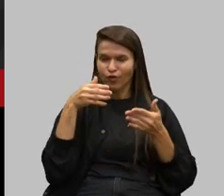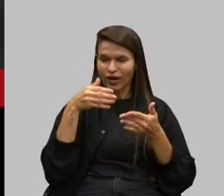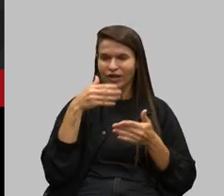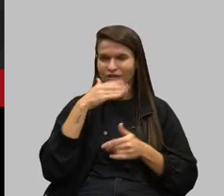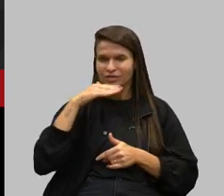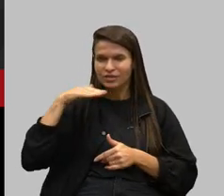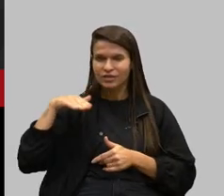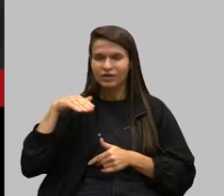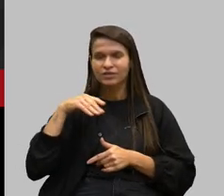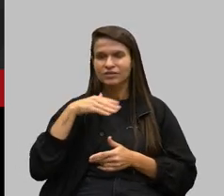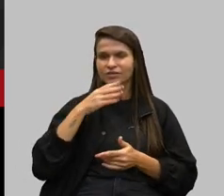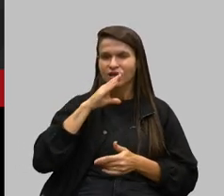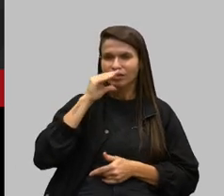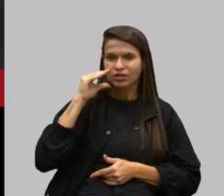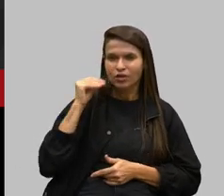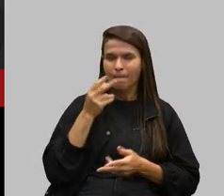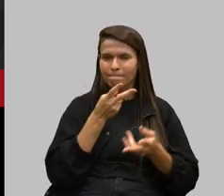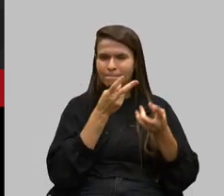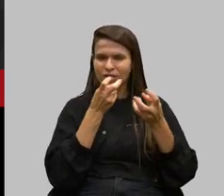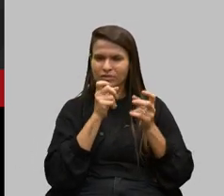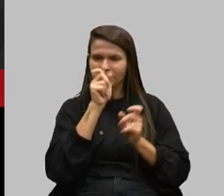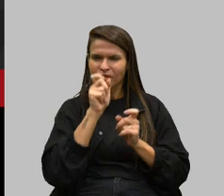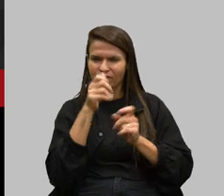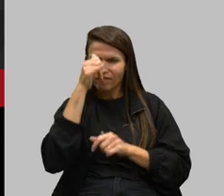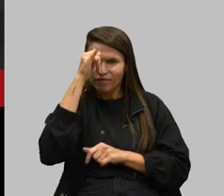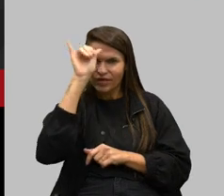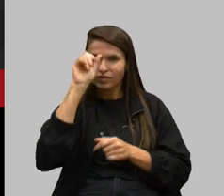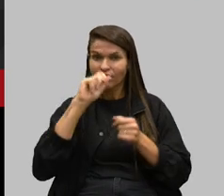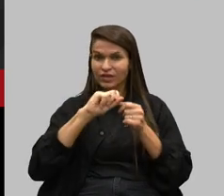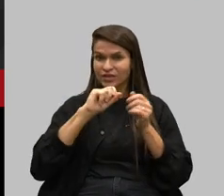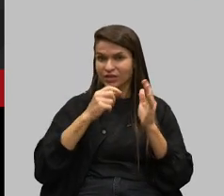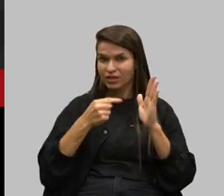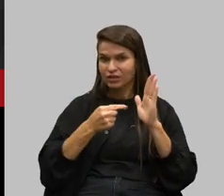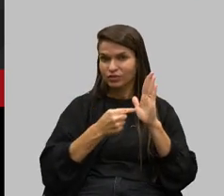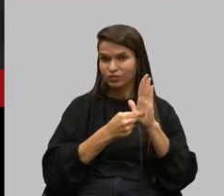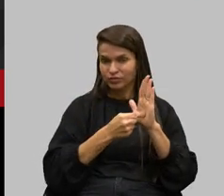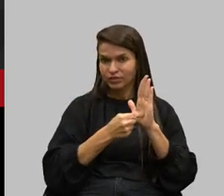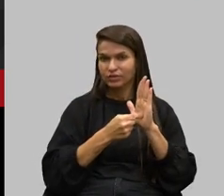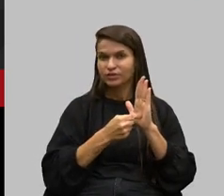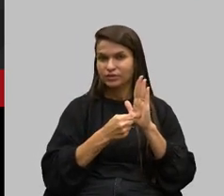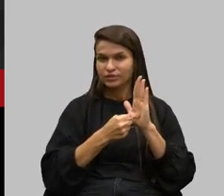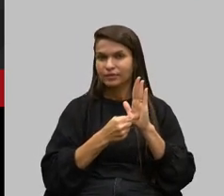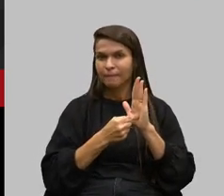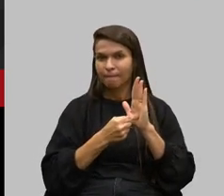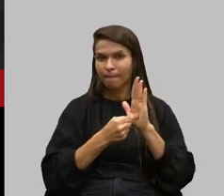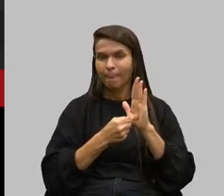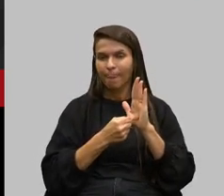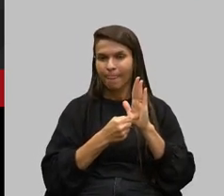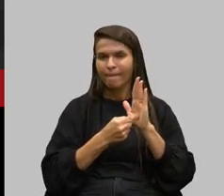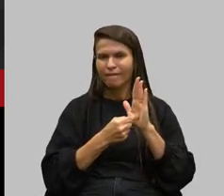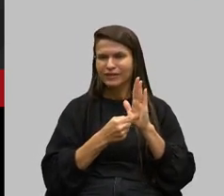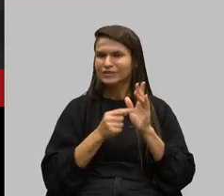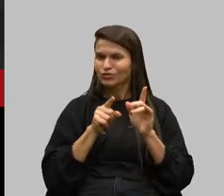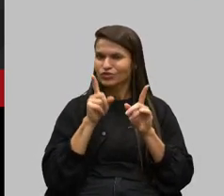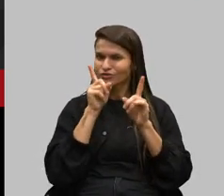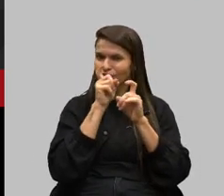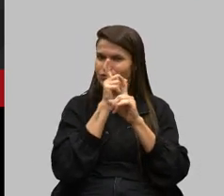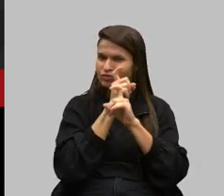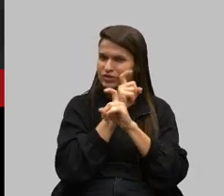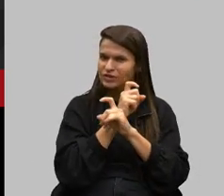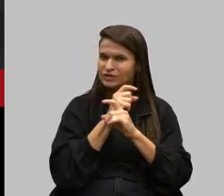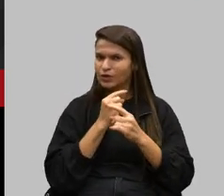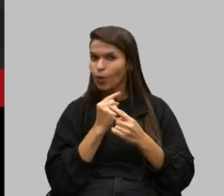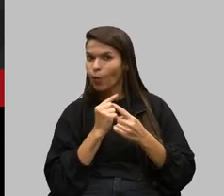percebeu que as crianças as pessoas evitam fazer denúncias e e Isso dificulta esse combate